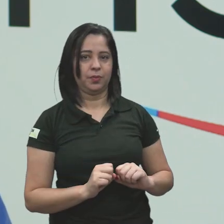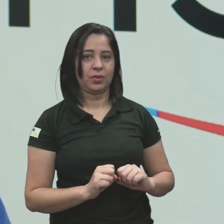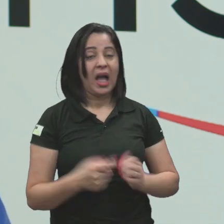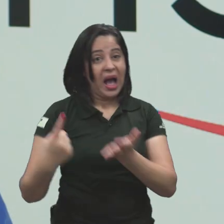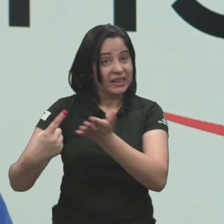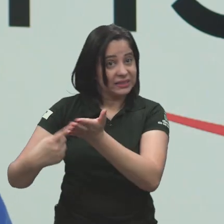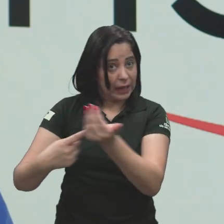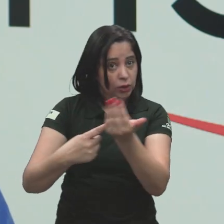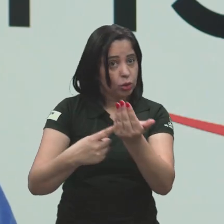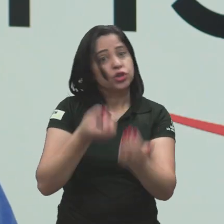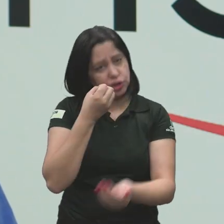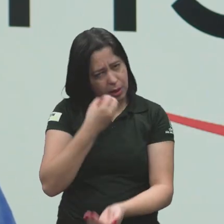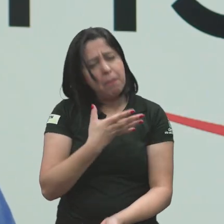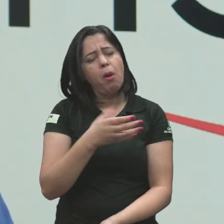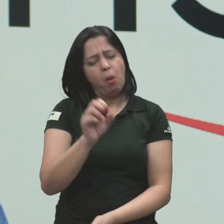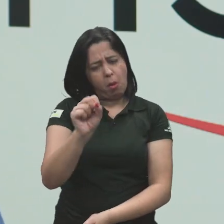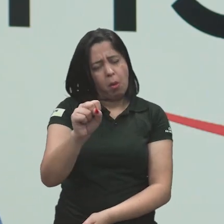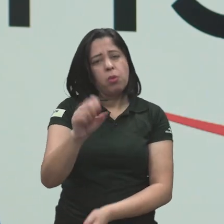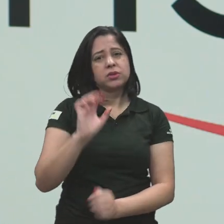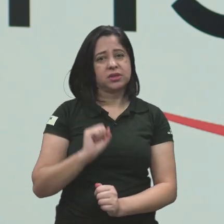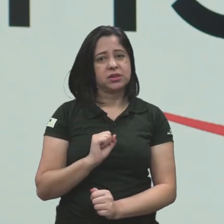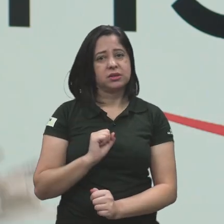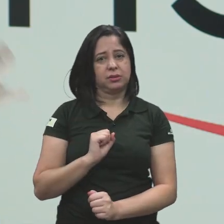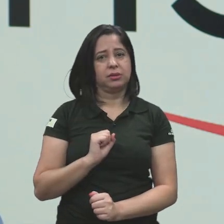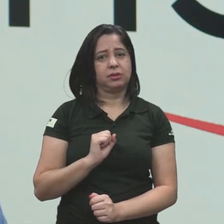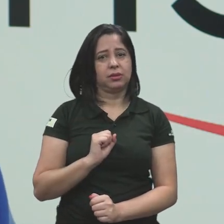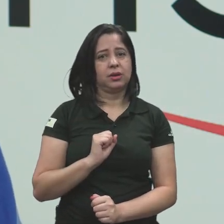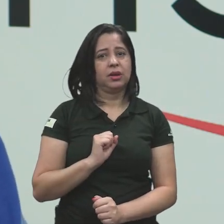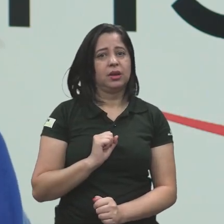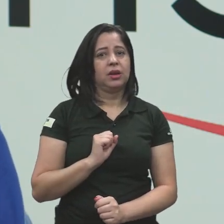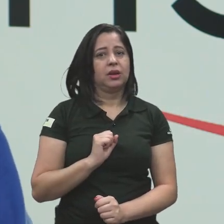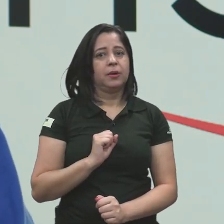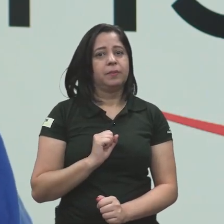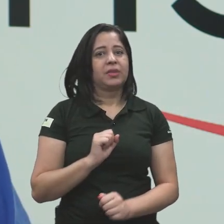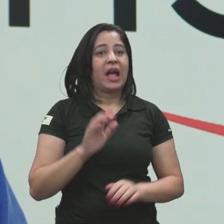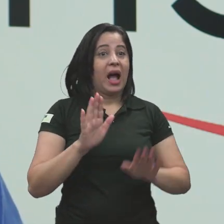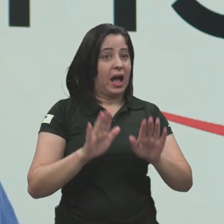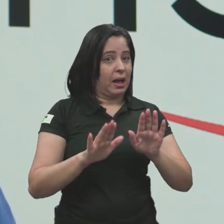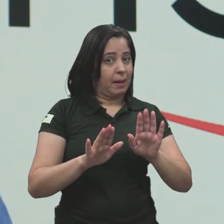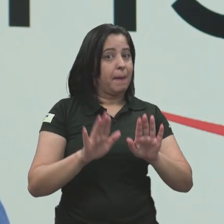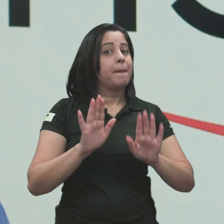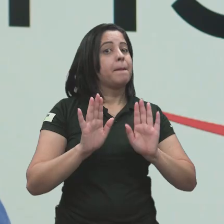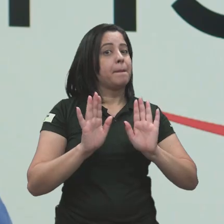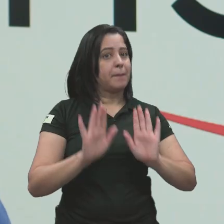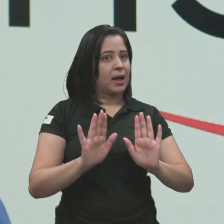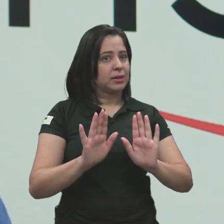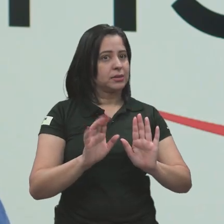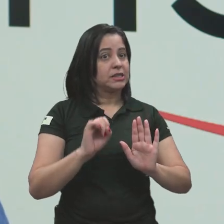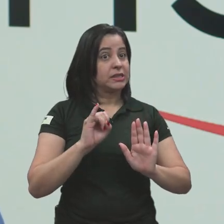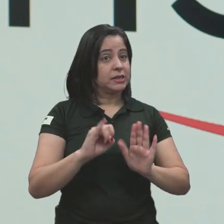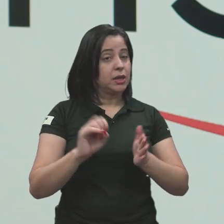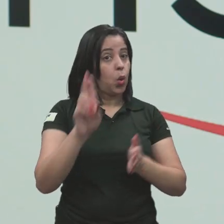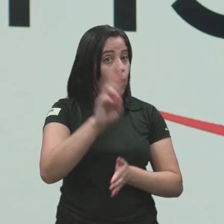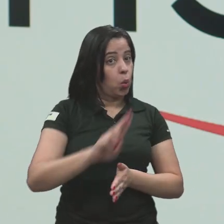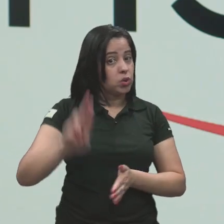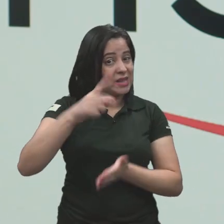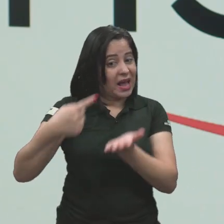ótimas. O pessoal fala, às vezes, sobre o mau uso do celular que é o problema. Sim. Tá?